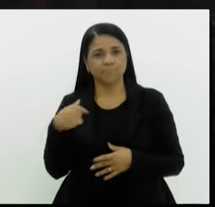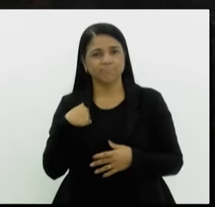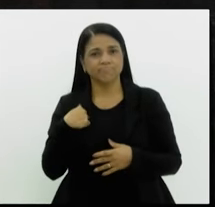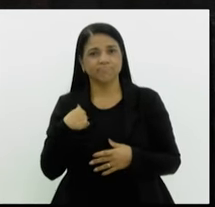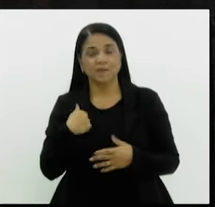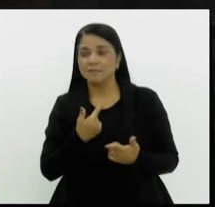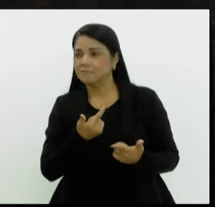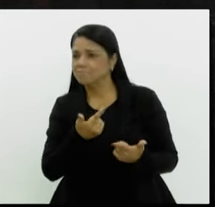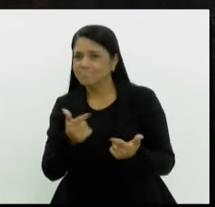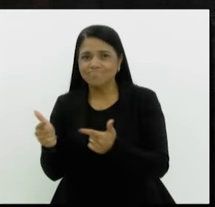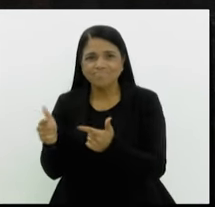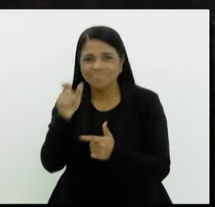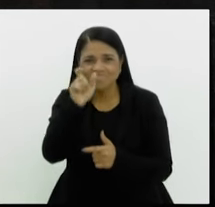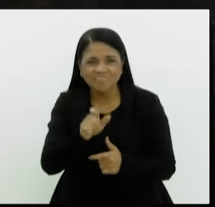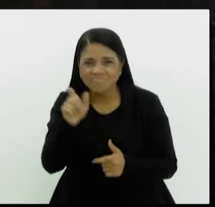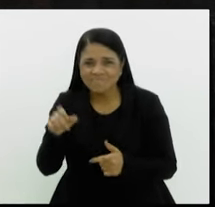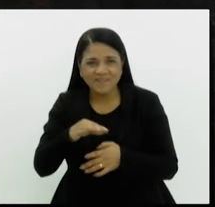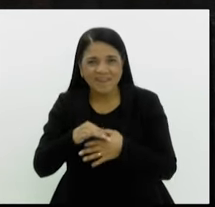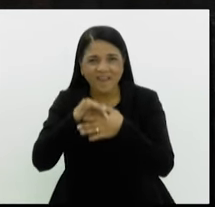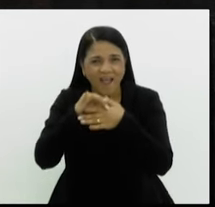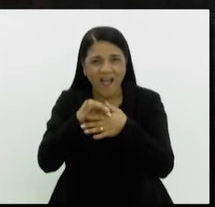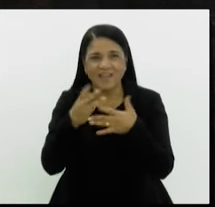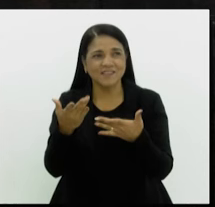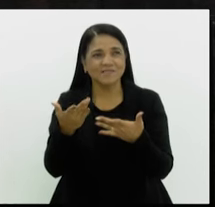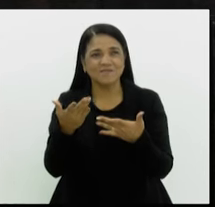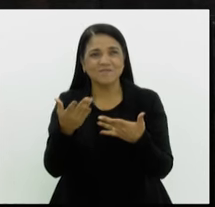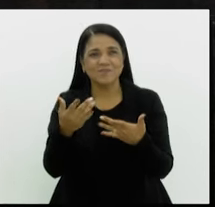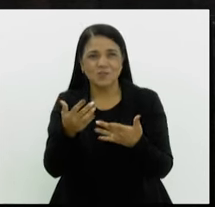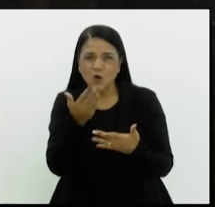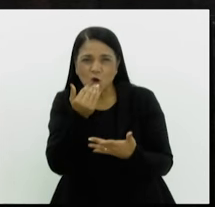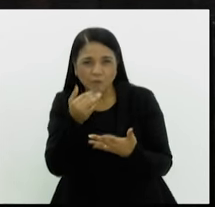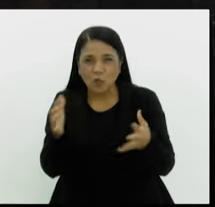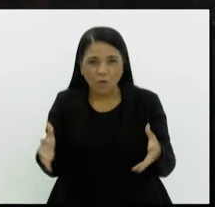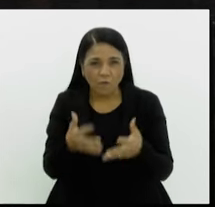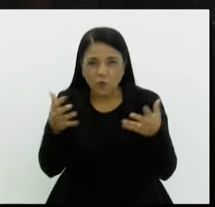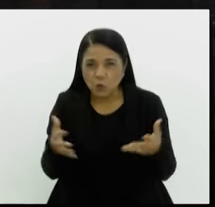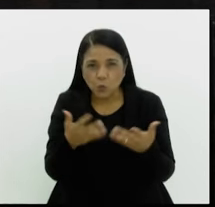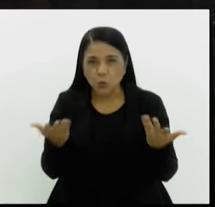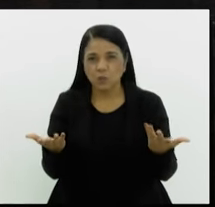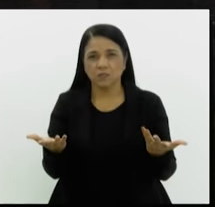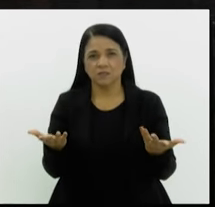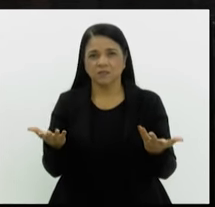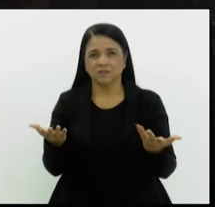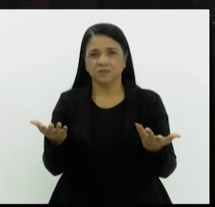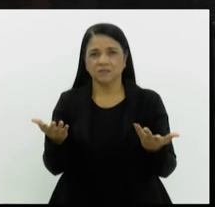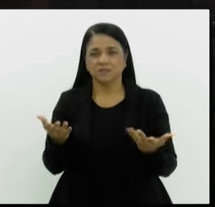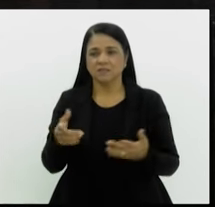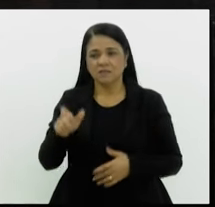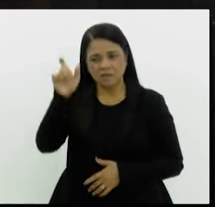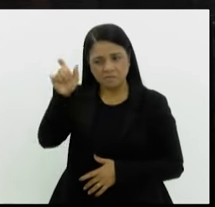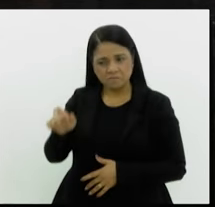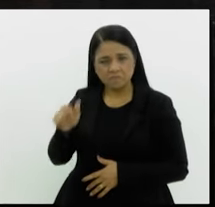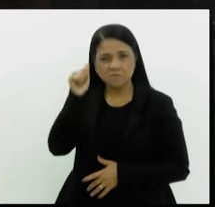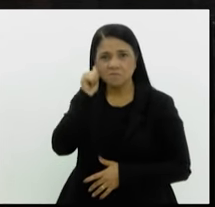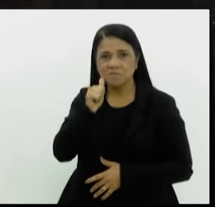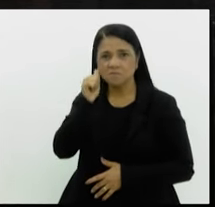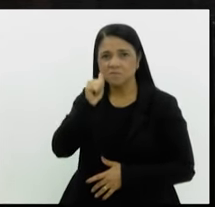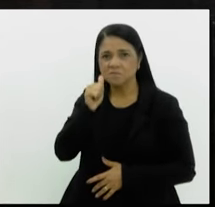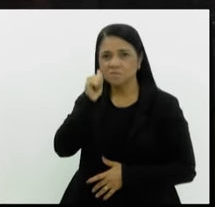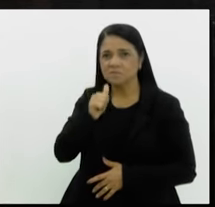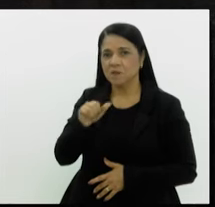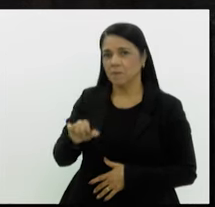estão podem comer verduras orgânicas. E sempre ouvindo a primeira-dama, coloca